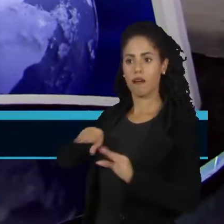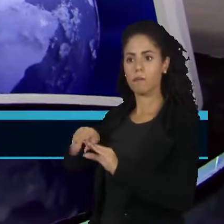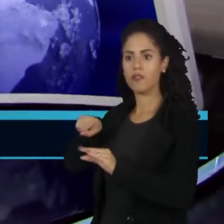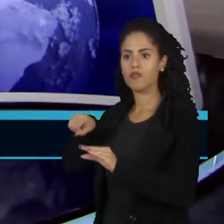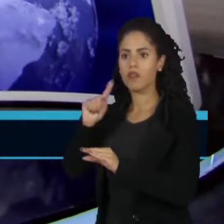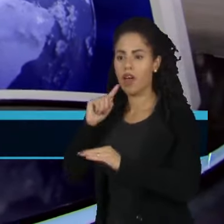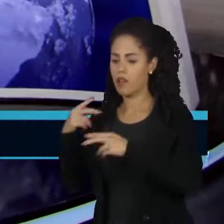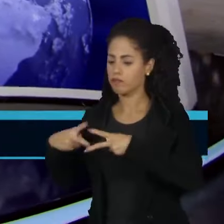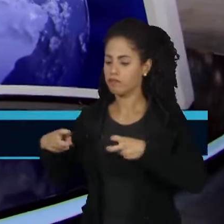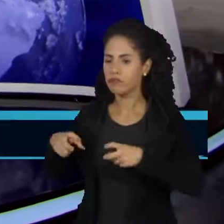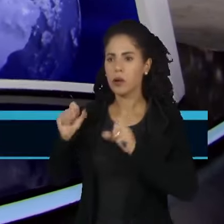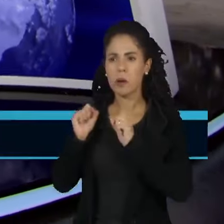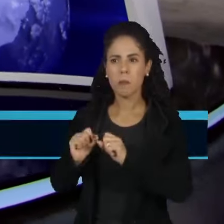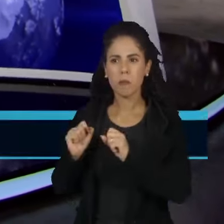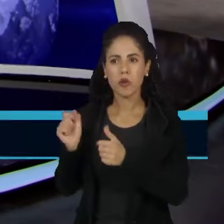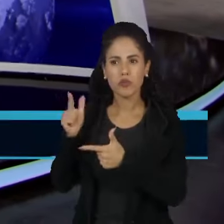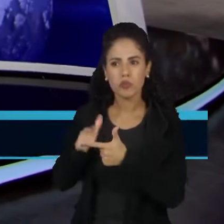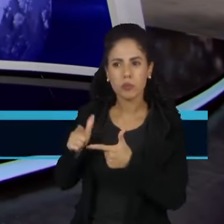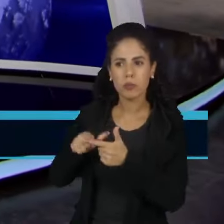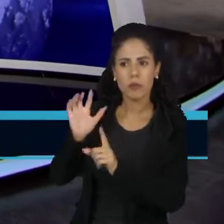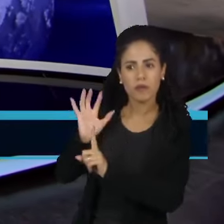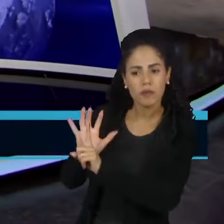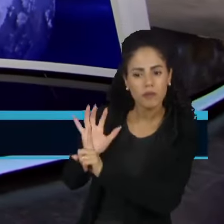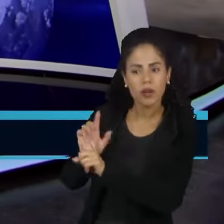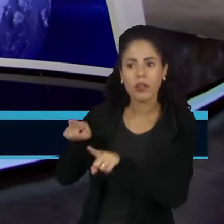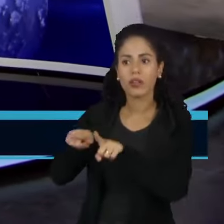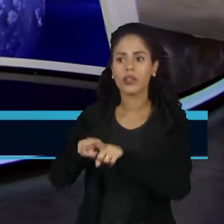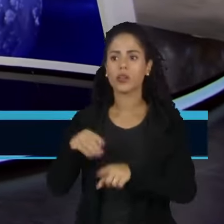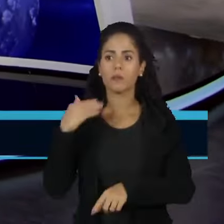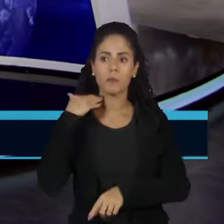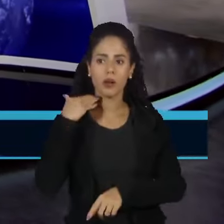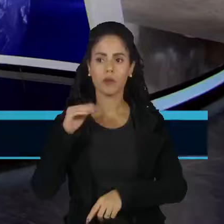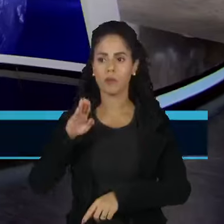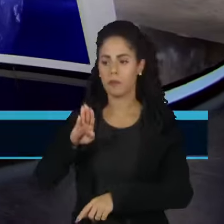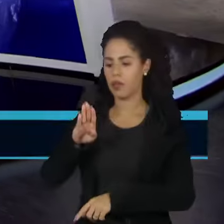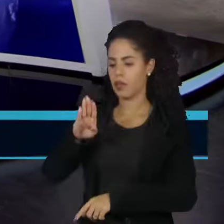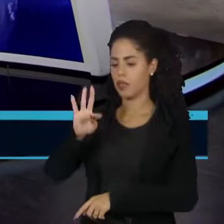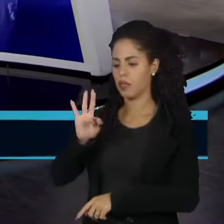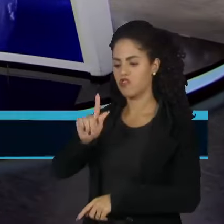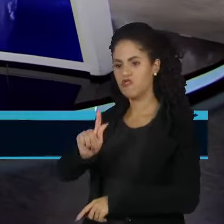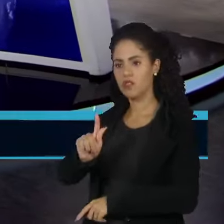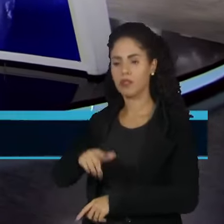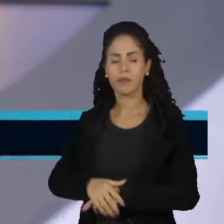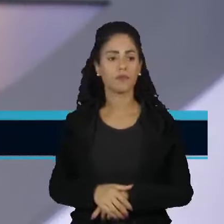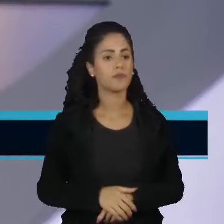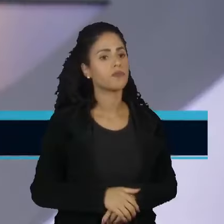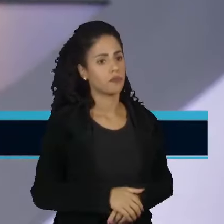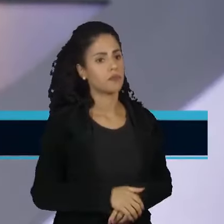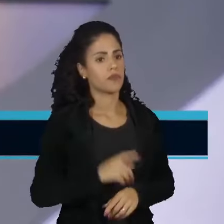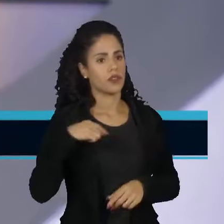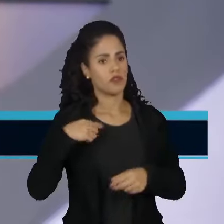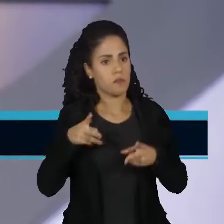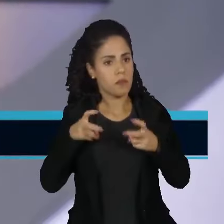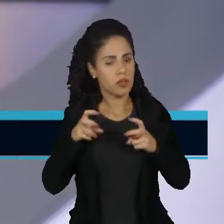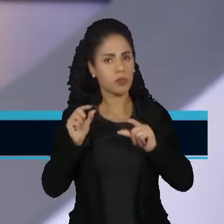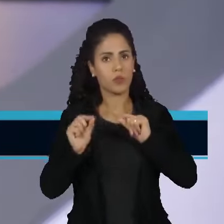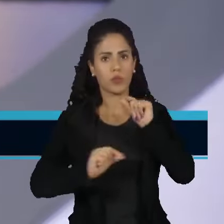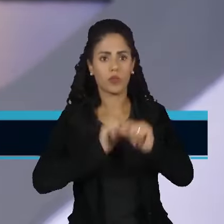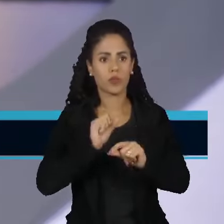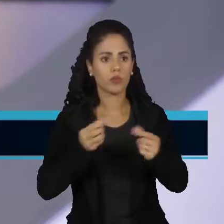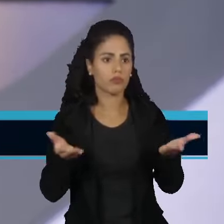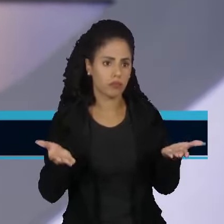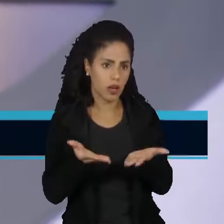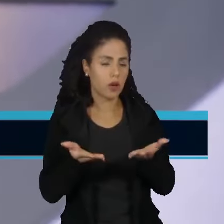Gessner, afeta o nível da estatal, como também mostra o Banco BTG Pactual? Bom, a gente tem um marco normativo que